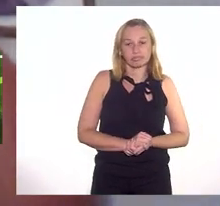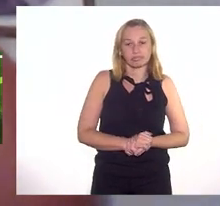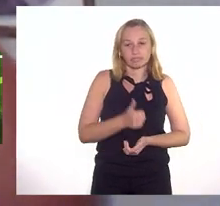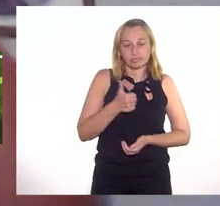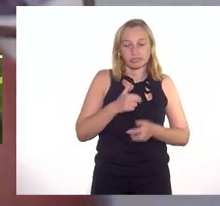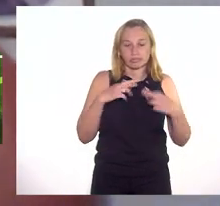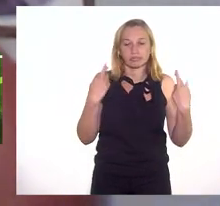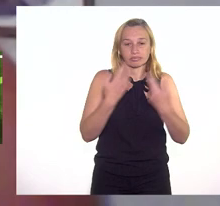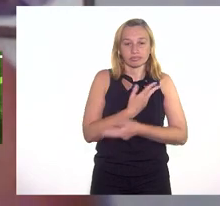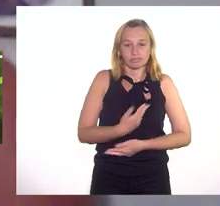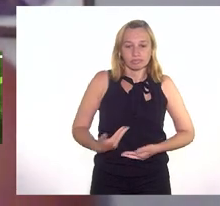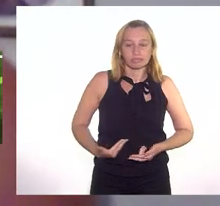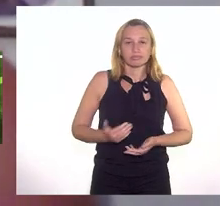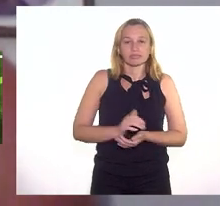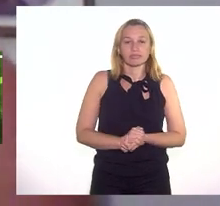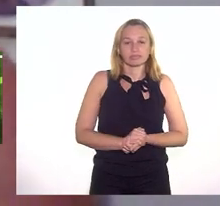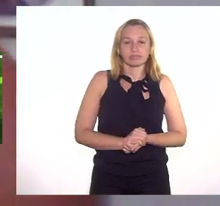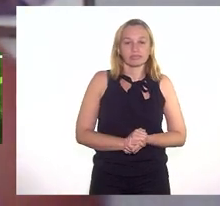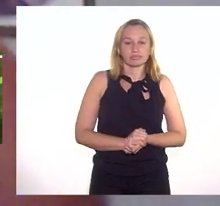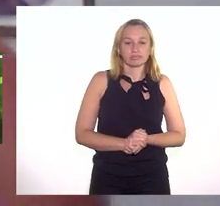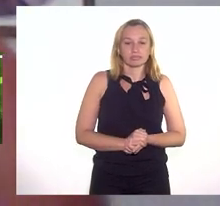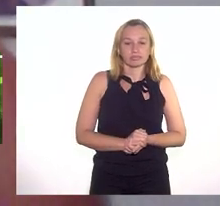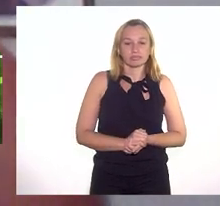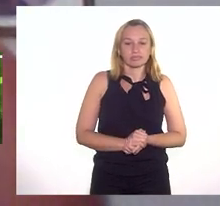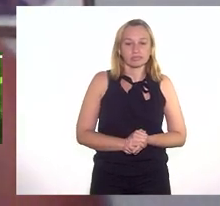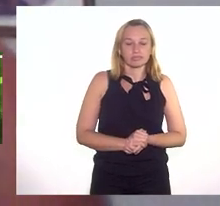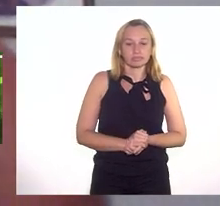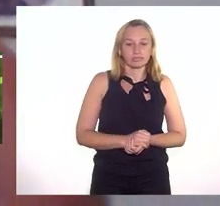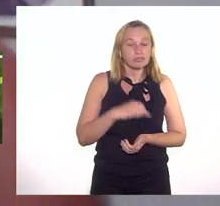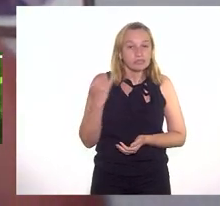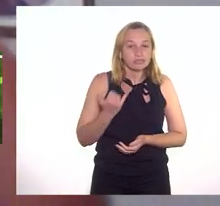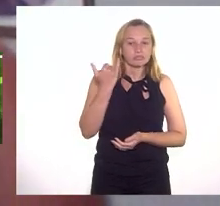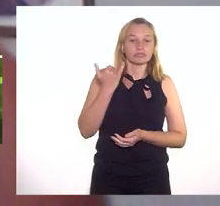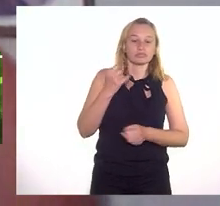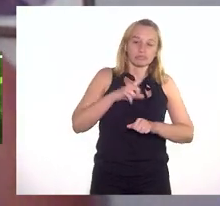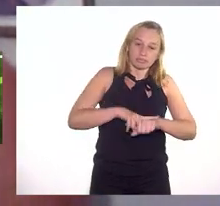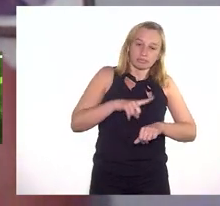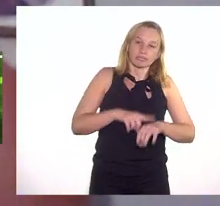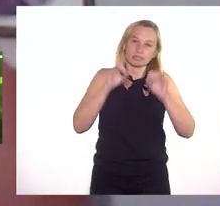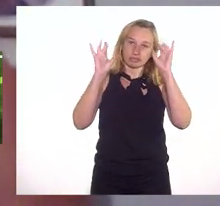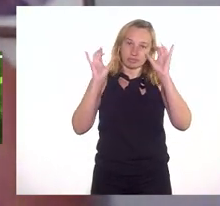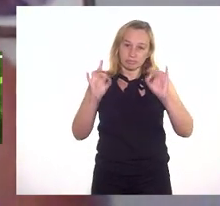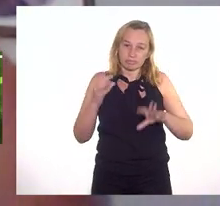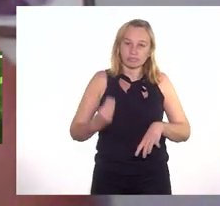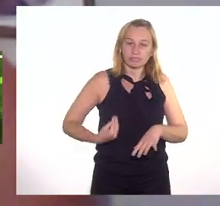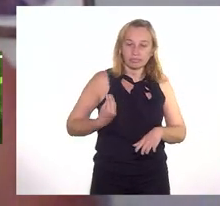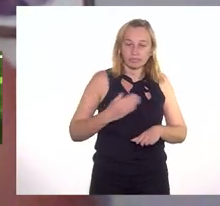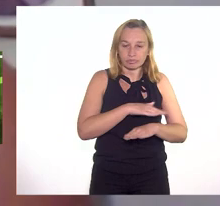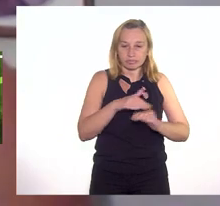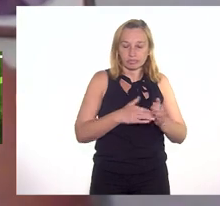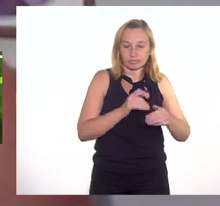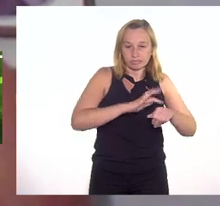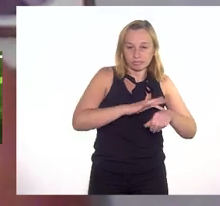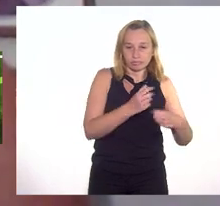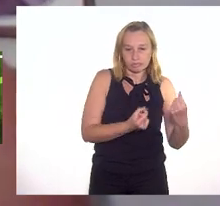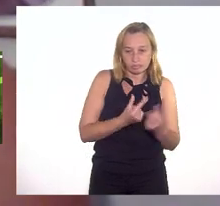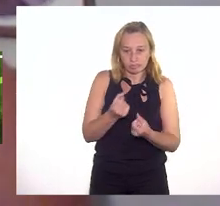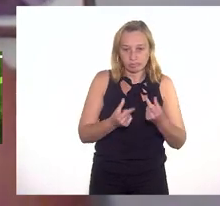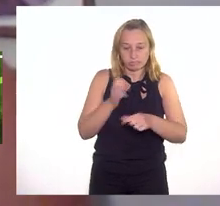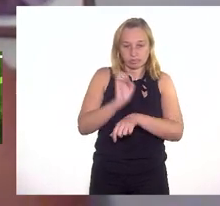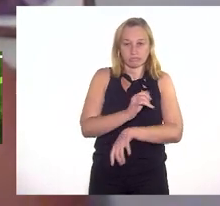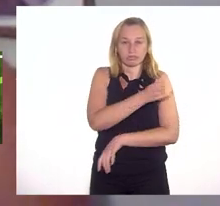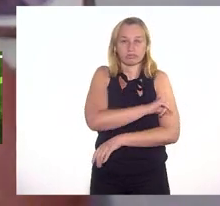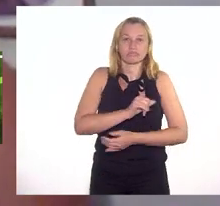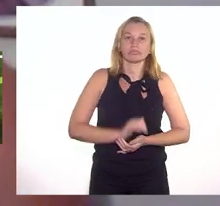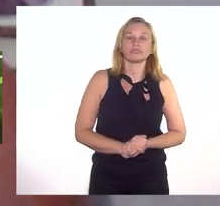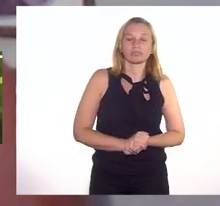primeira audiência ela seja um marco de um momento muito especial na vida dos raros no estado do Rio.